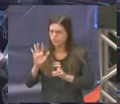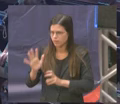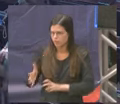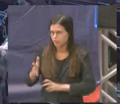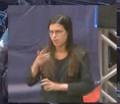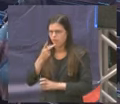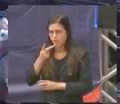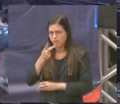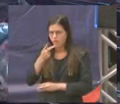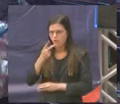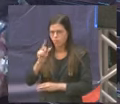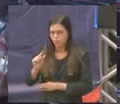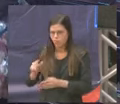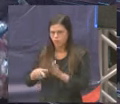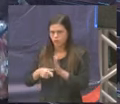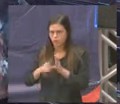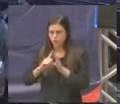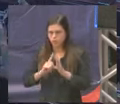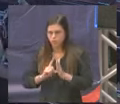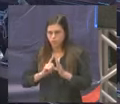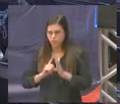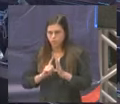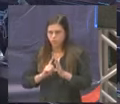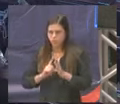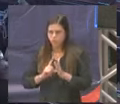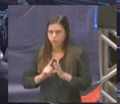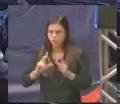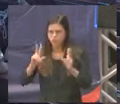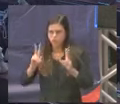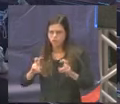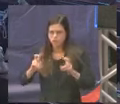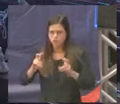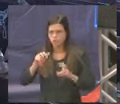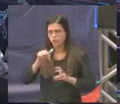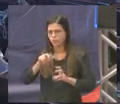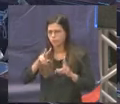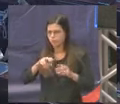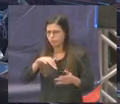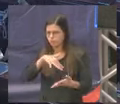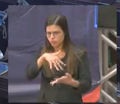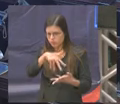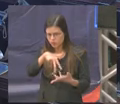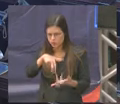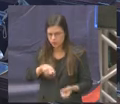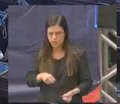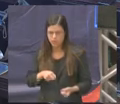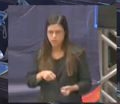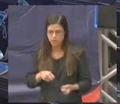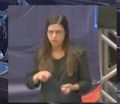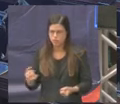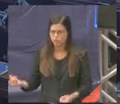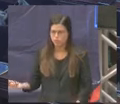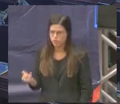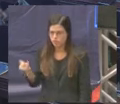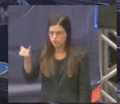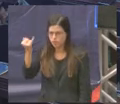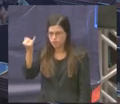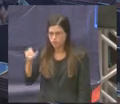abordado anteriormente, porque esse tema também toca na questão da sustentabilidade e ele é de extrema